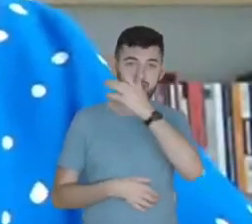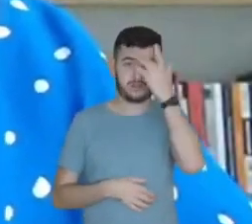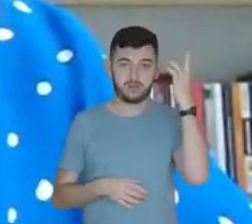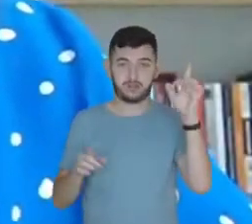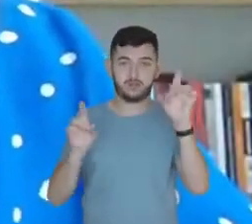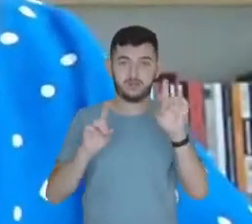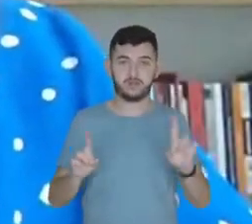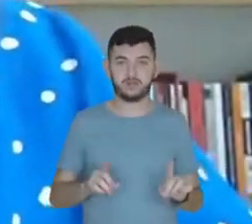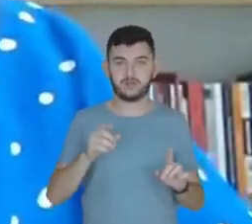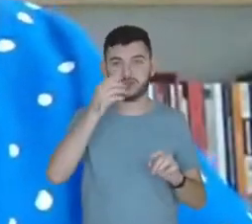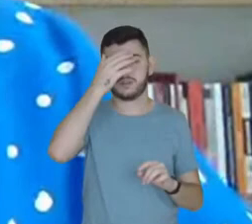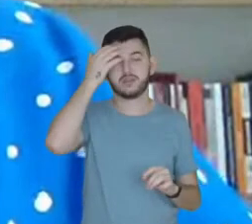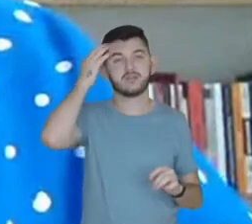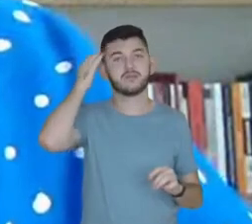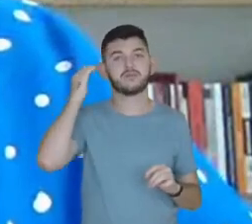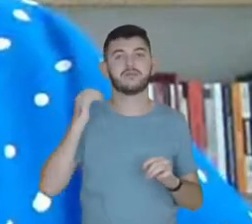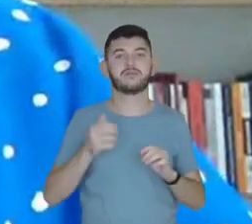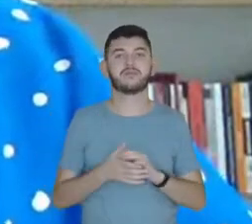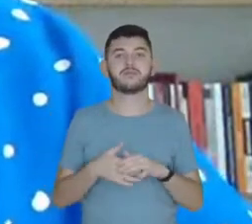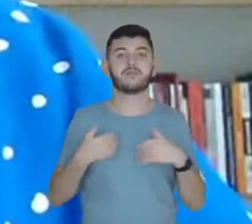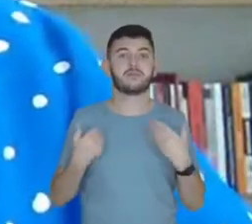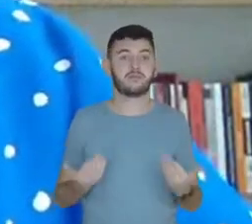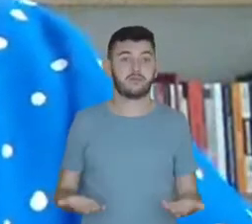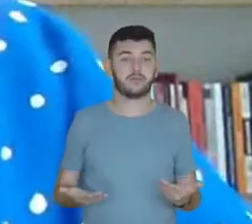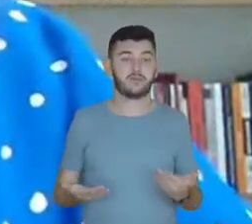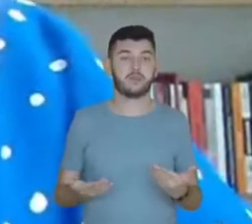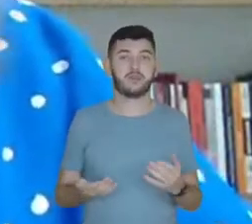deficiência. Em primeiro lugar,